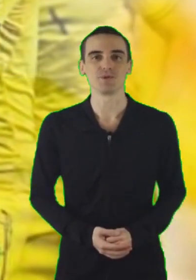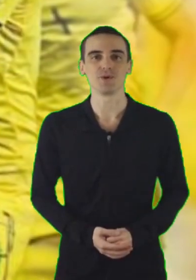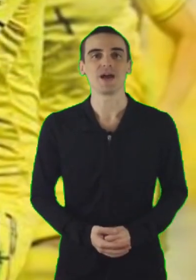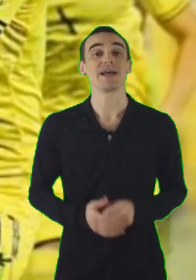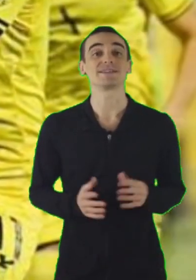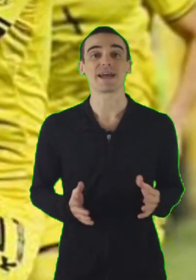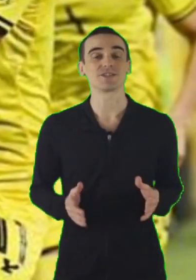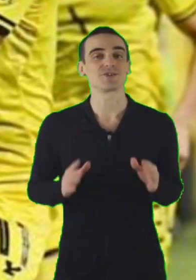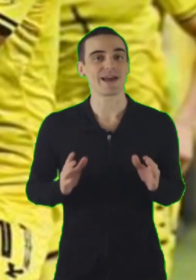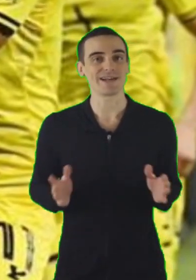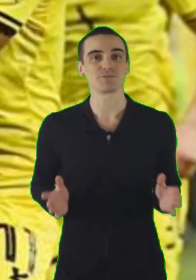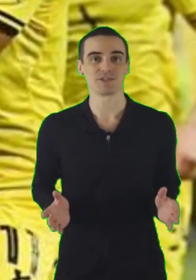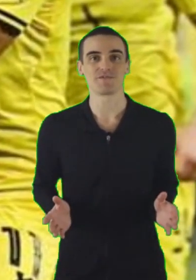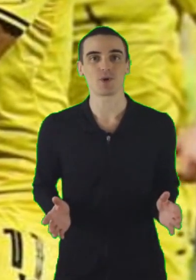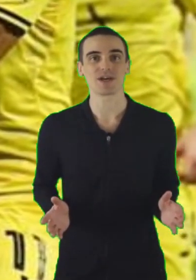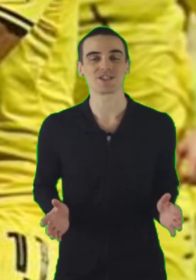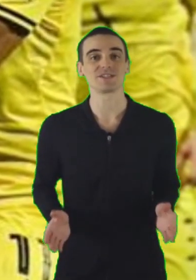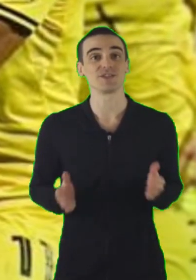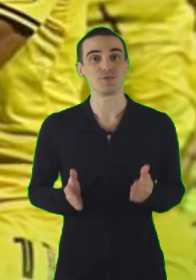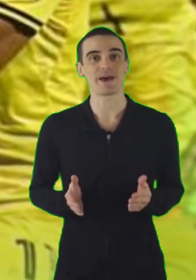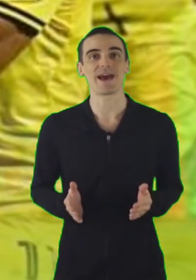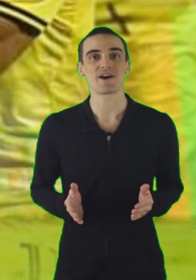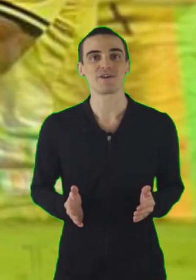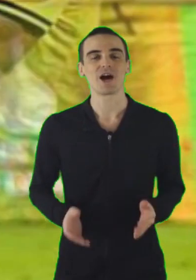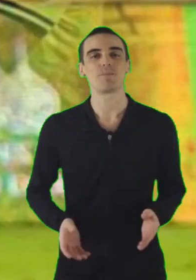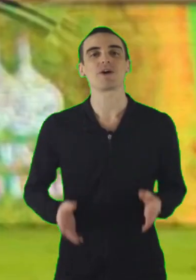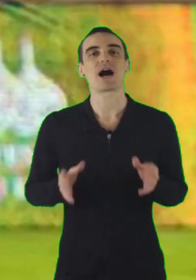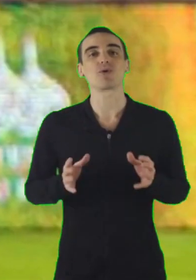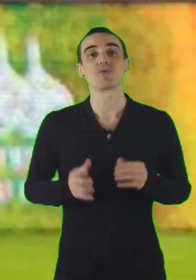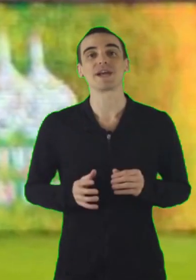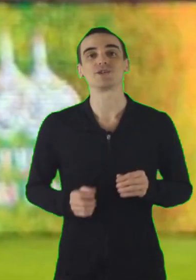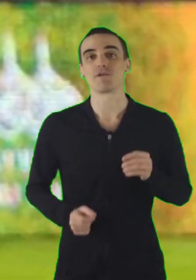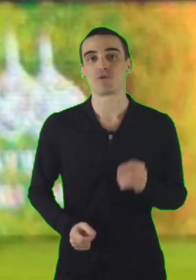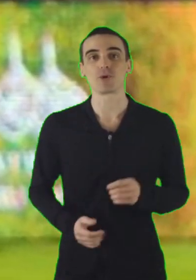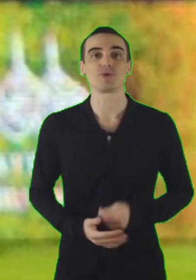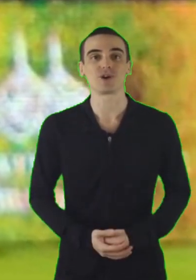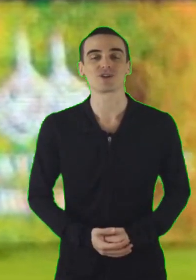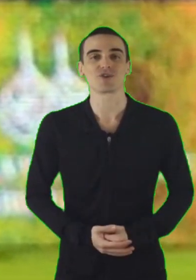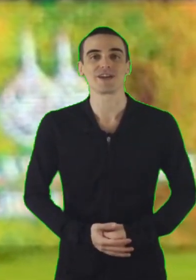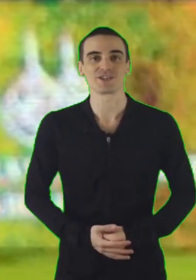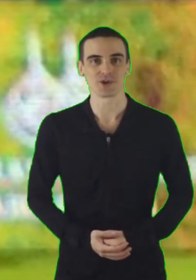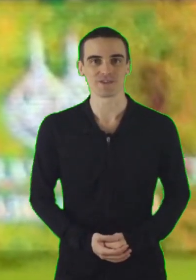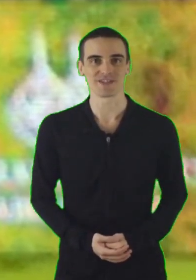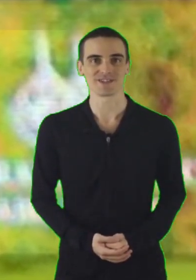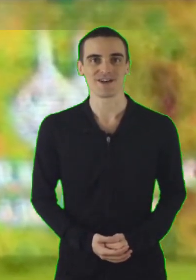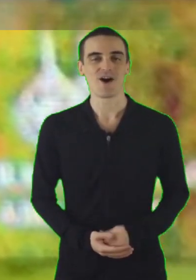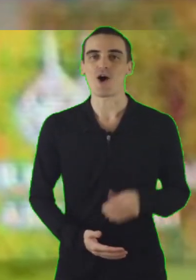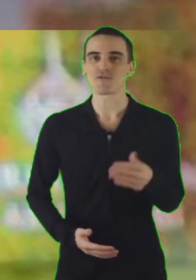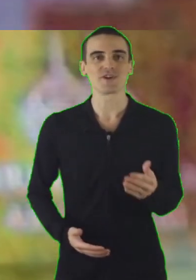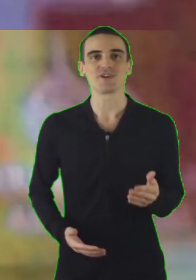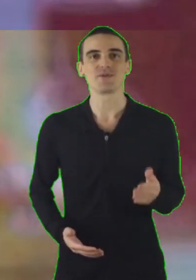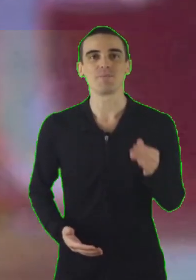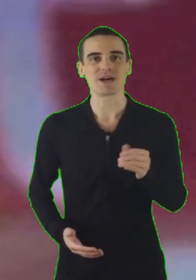contrato com o Al Wasl, dos Emirados Árabes Unidos, até o meio de 2023. A retomada e o avanço nas negociações,